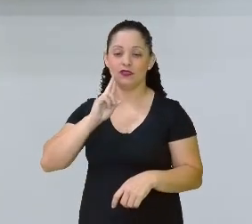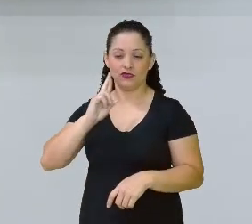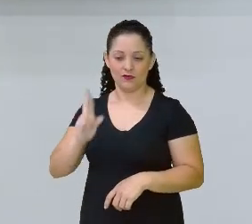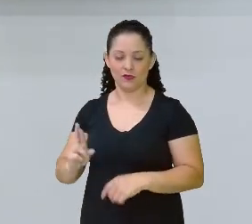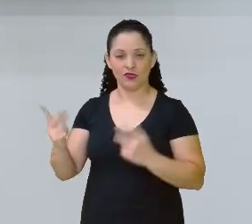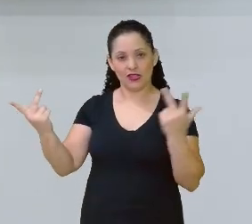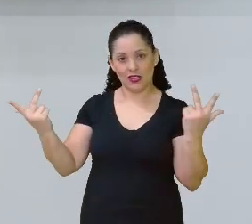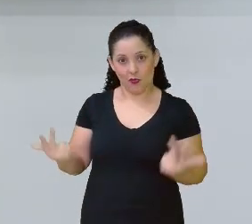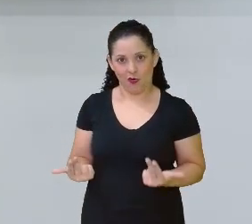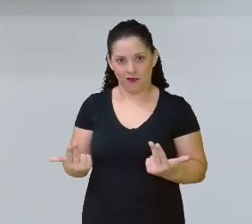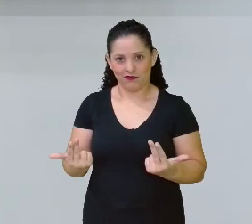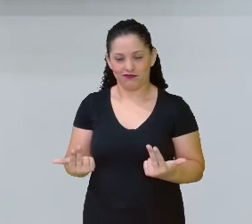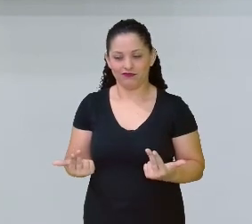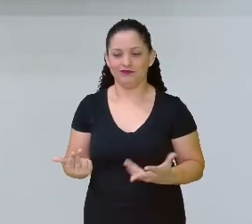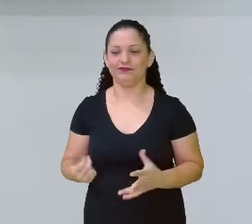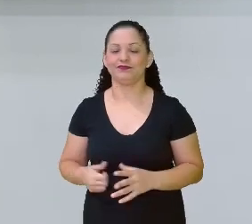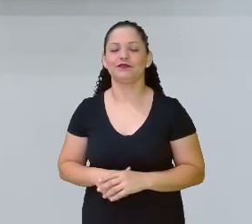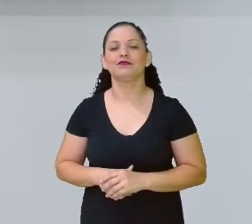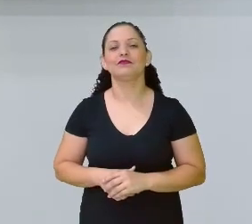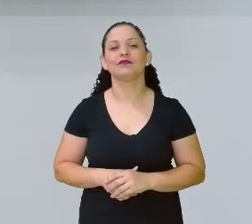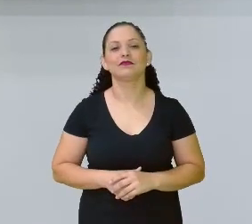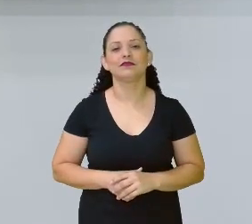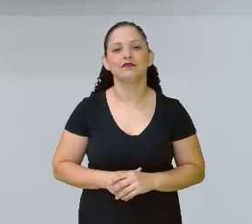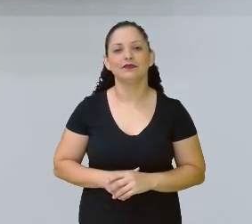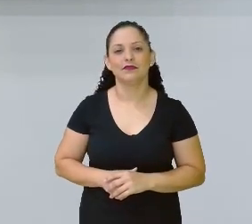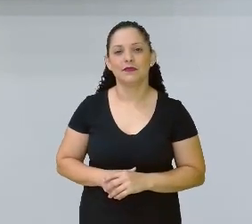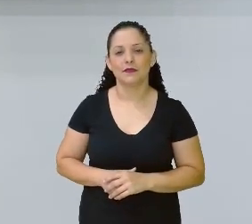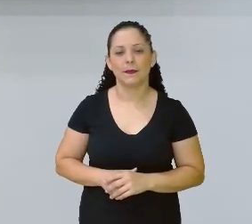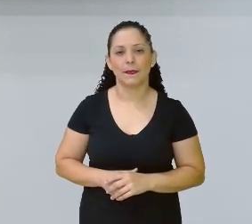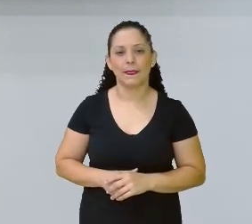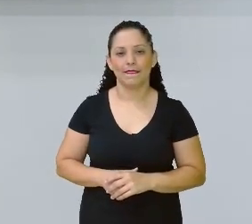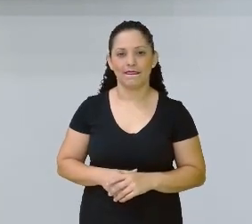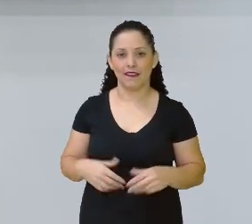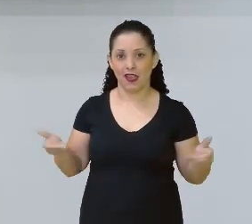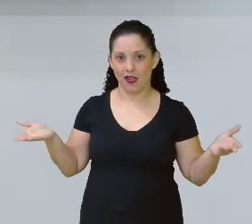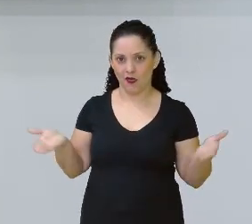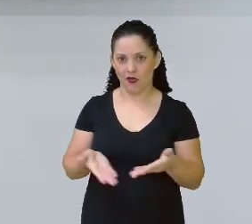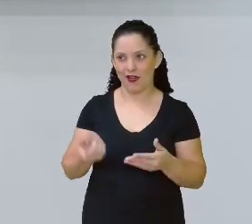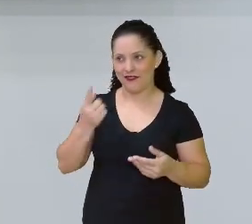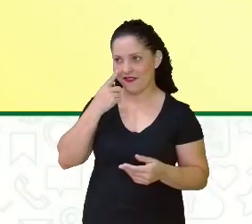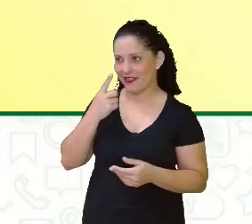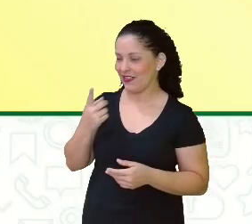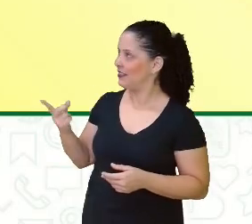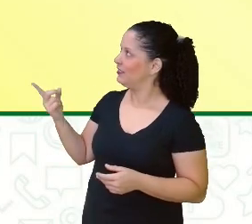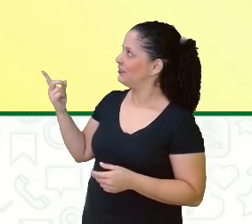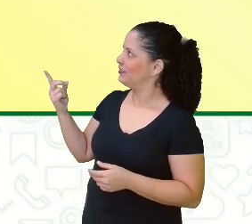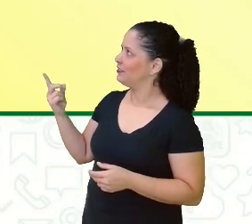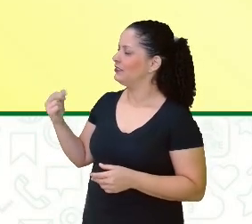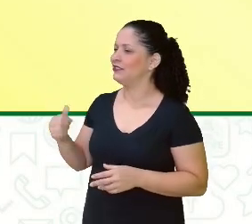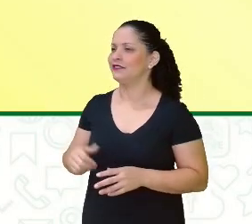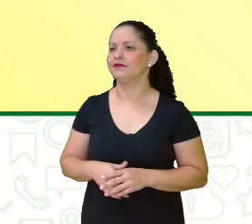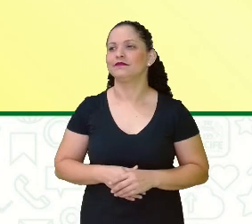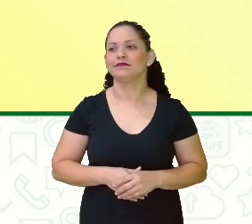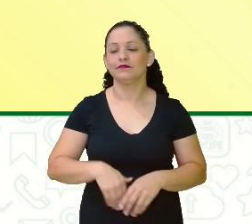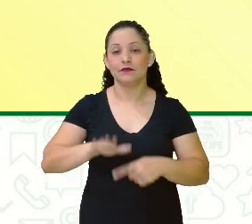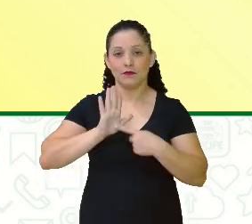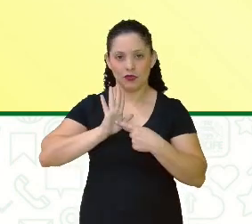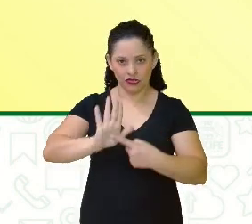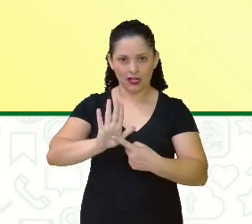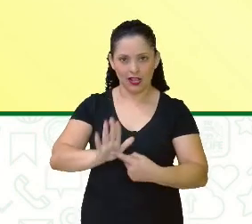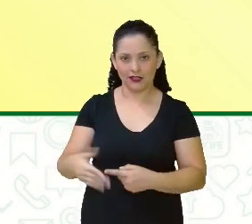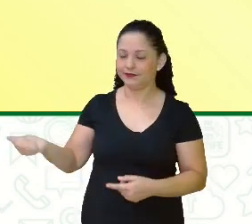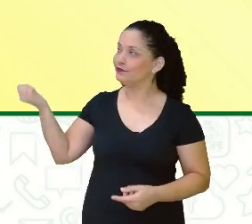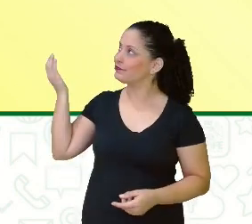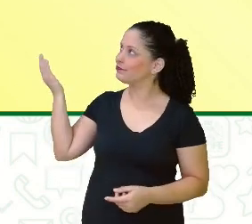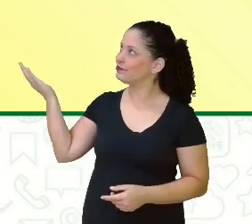resultado, certo? E aí, vamos à próxima. Olha só. Aí eu mostro para vocês o seguinte,